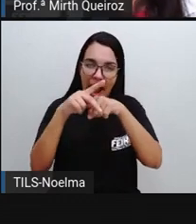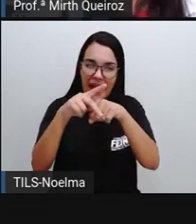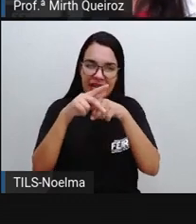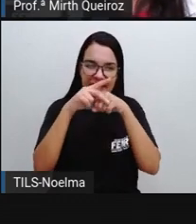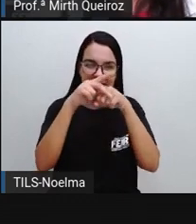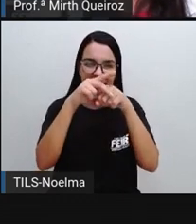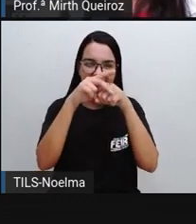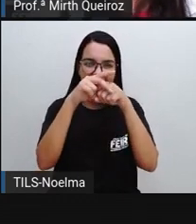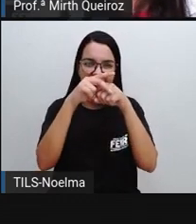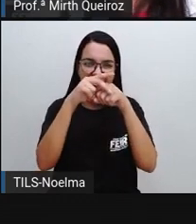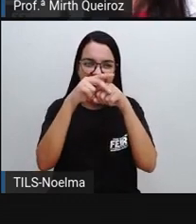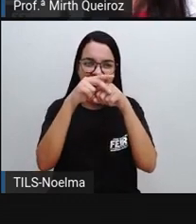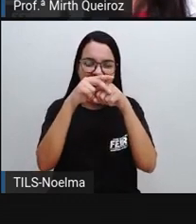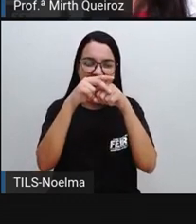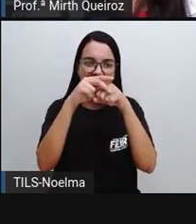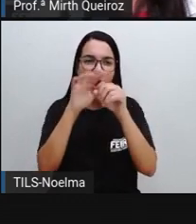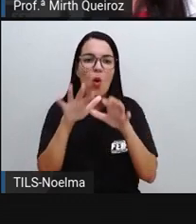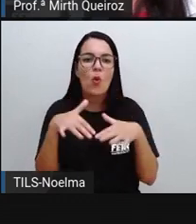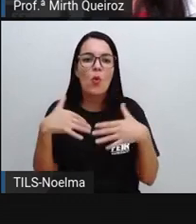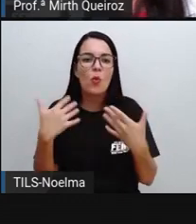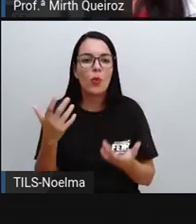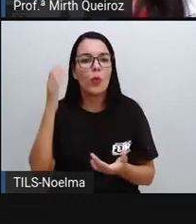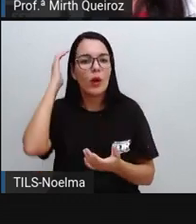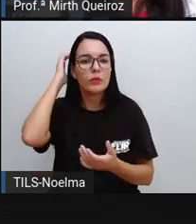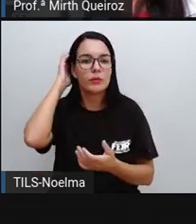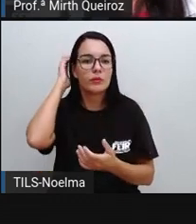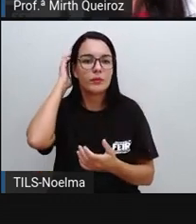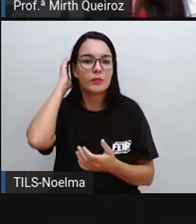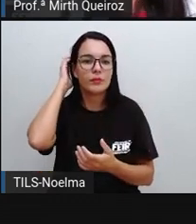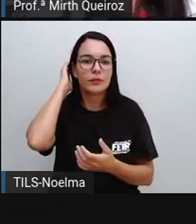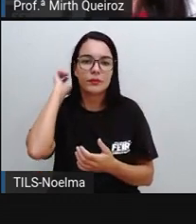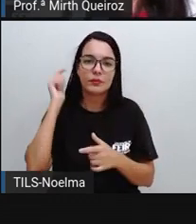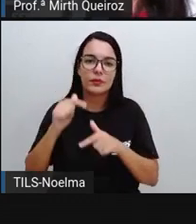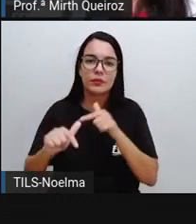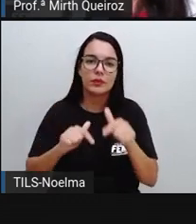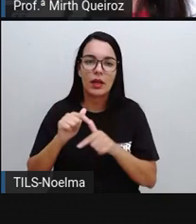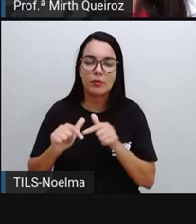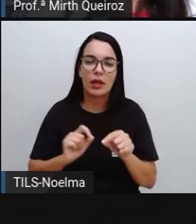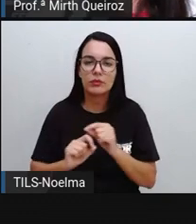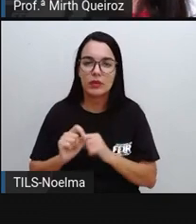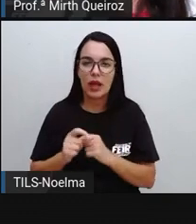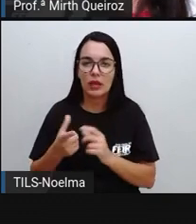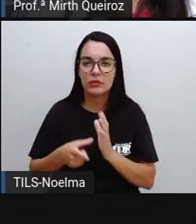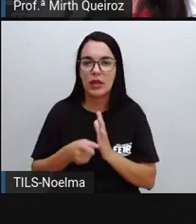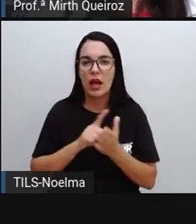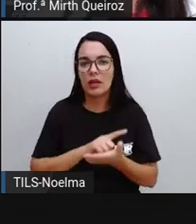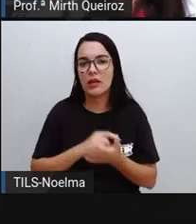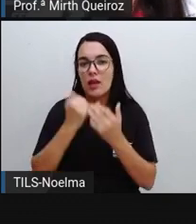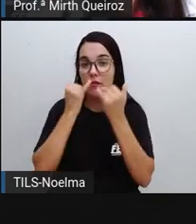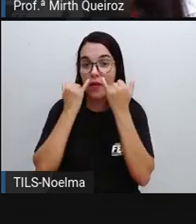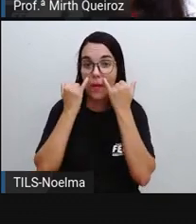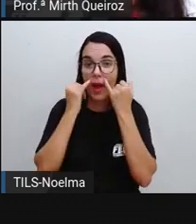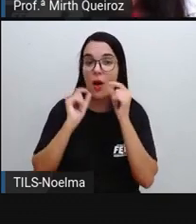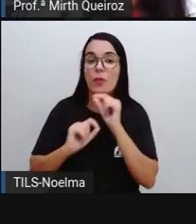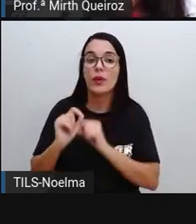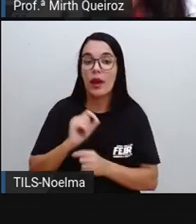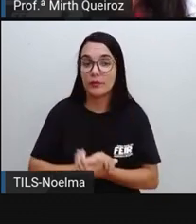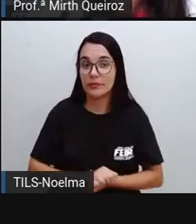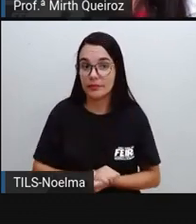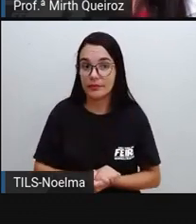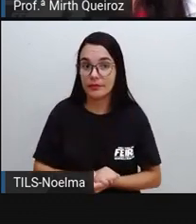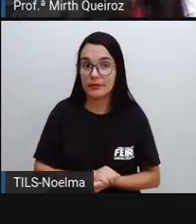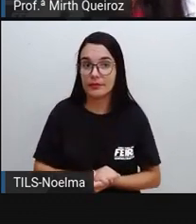né? Qual é a função desse tipo de texto? Ela é a mesma da anterior? A anterior é de informar. E essa aí seria o